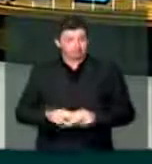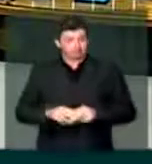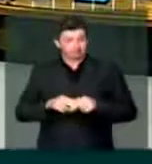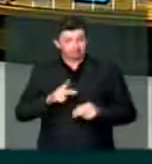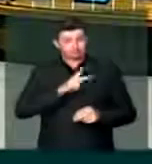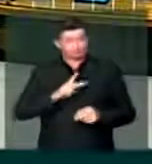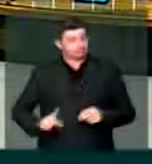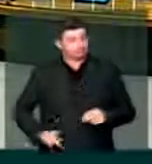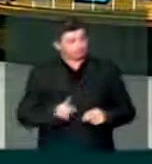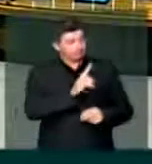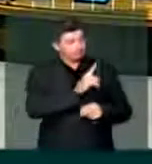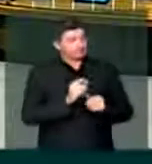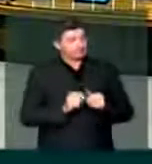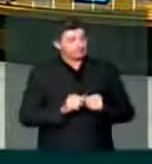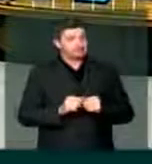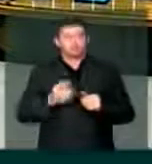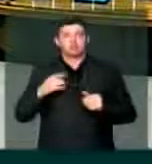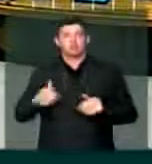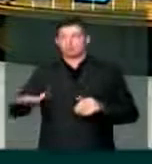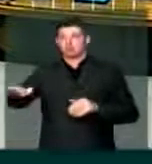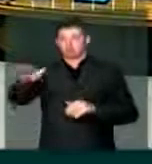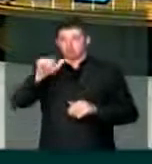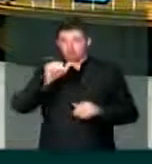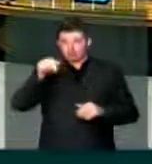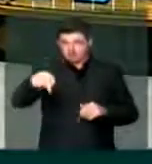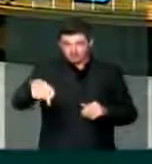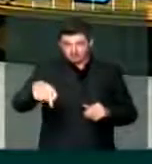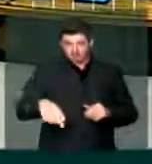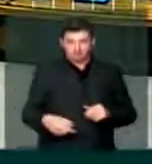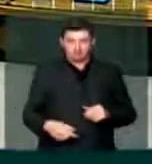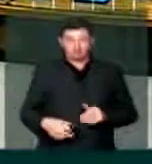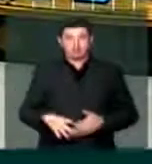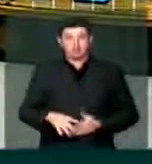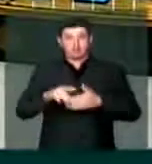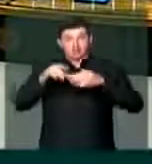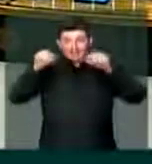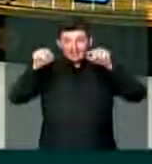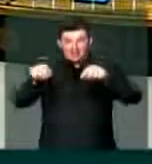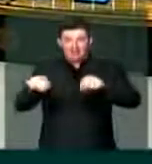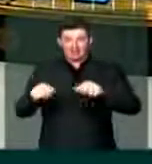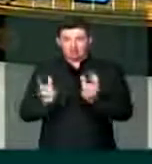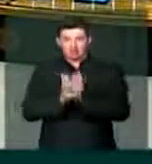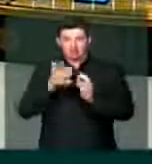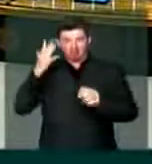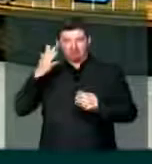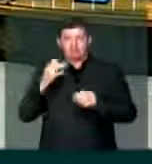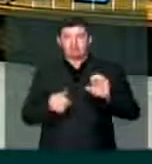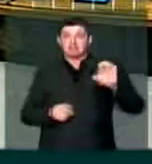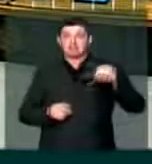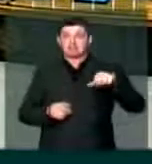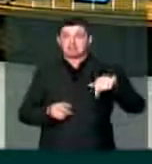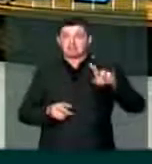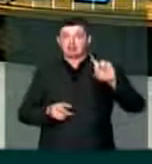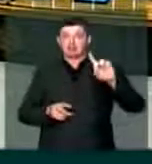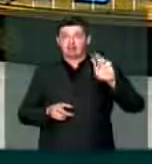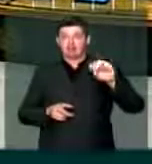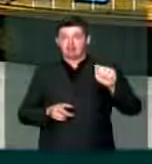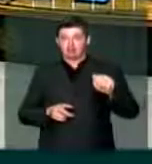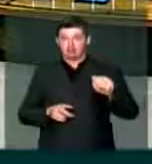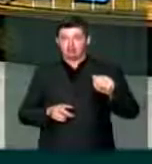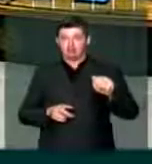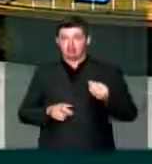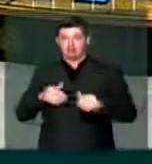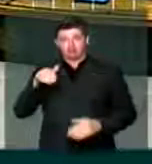isso, senhor presidente, eu gostaria de conclamar aqui essas lideranças desses partidos de esquerda, o